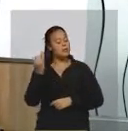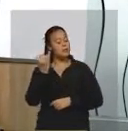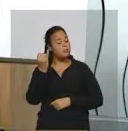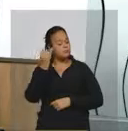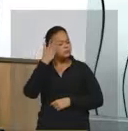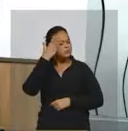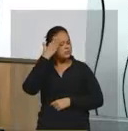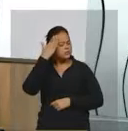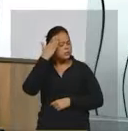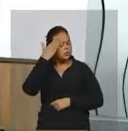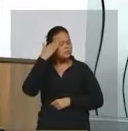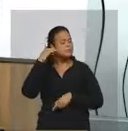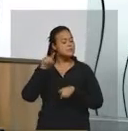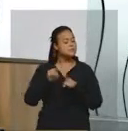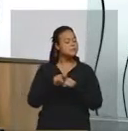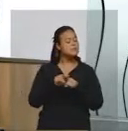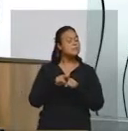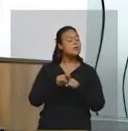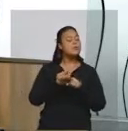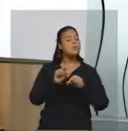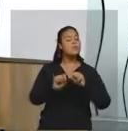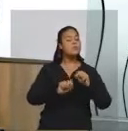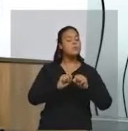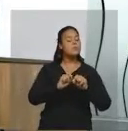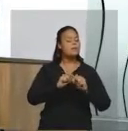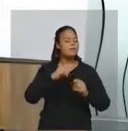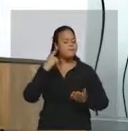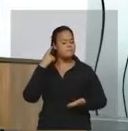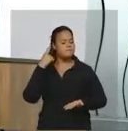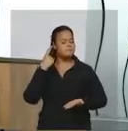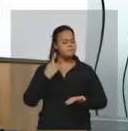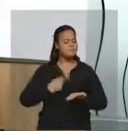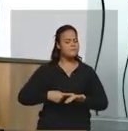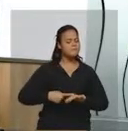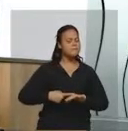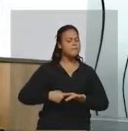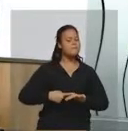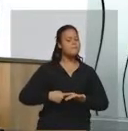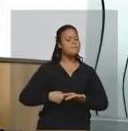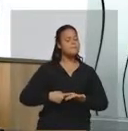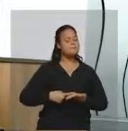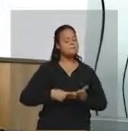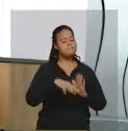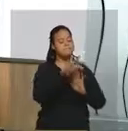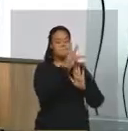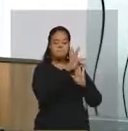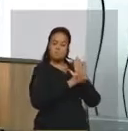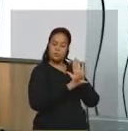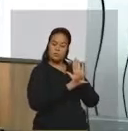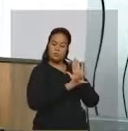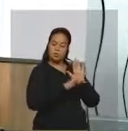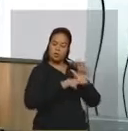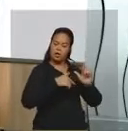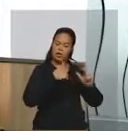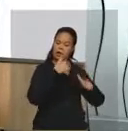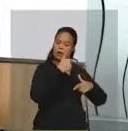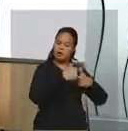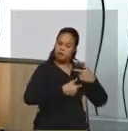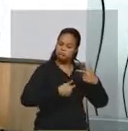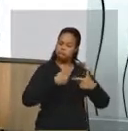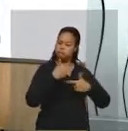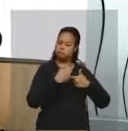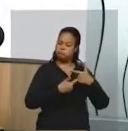nós saibamos que a afirmação feita pelo texto sobre a produtividade do